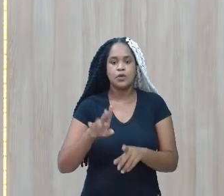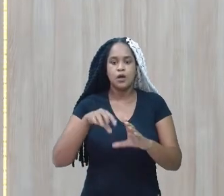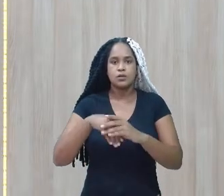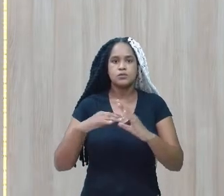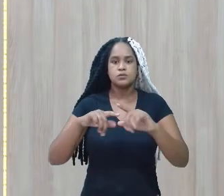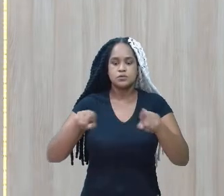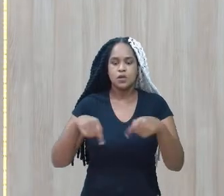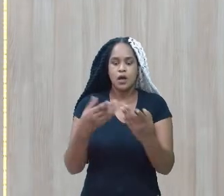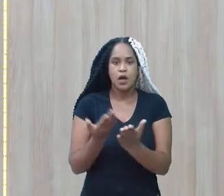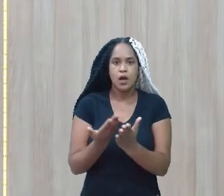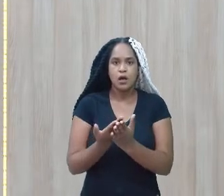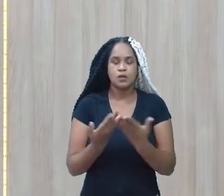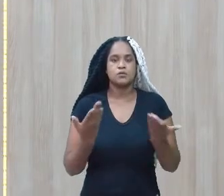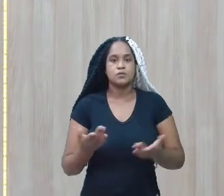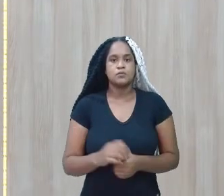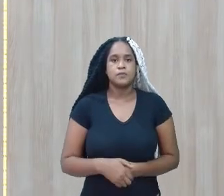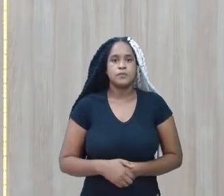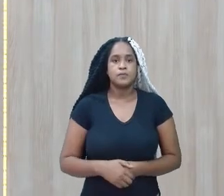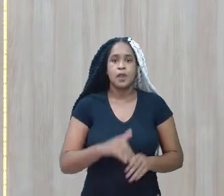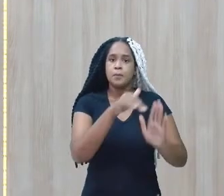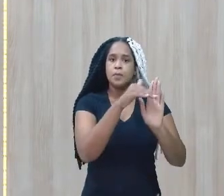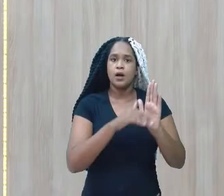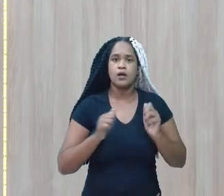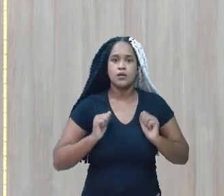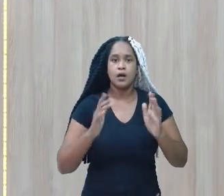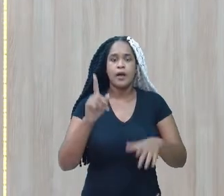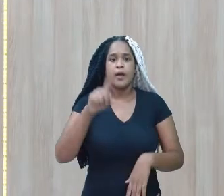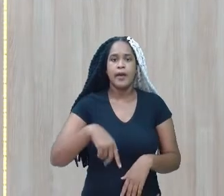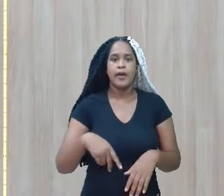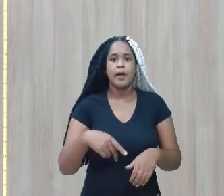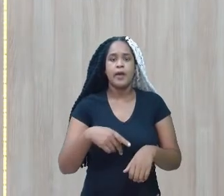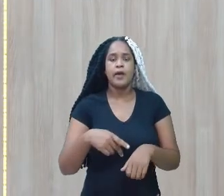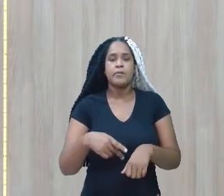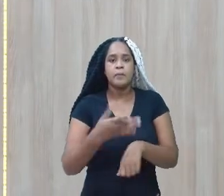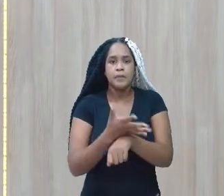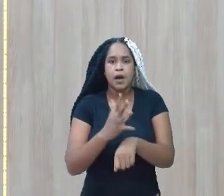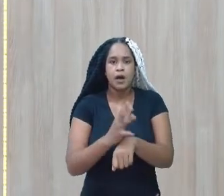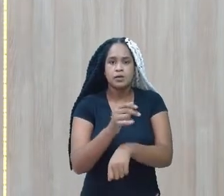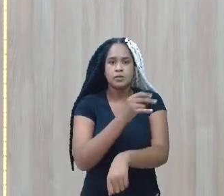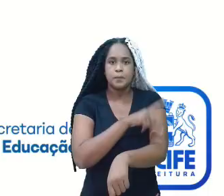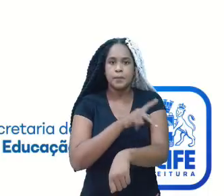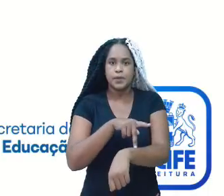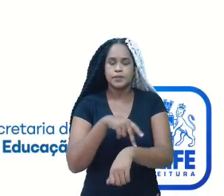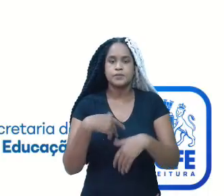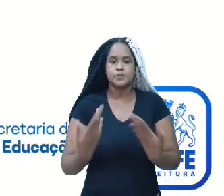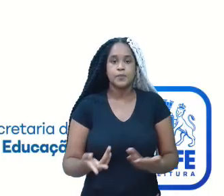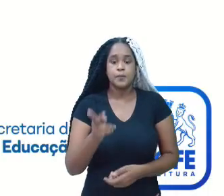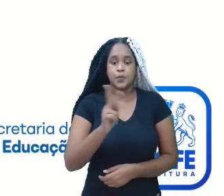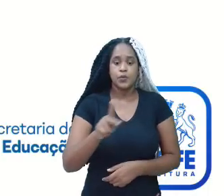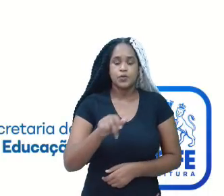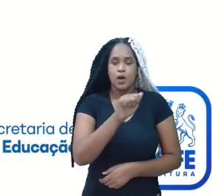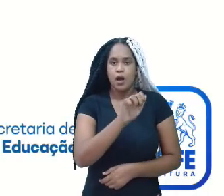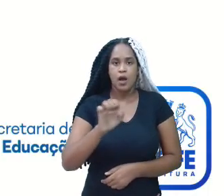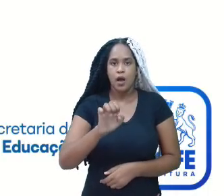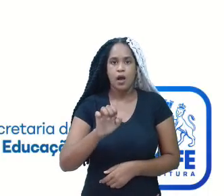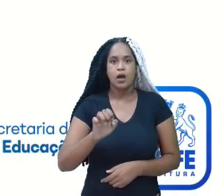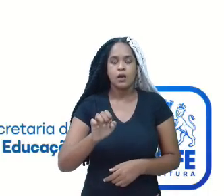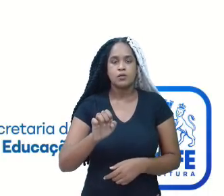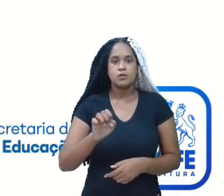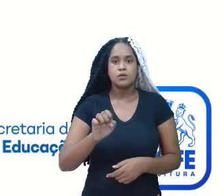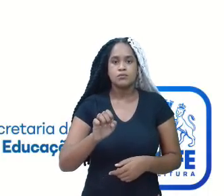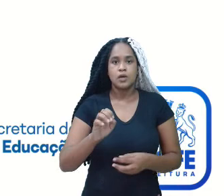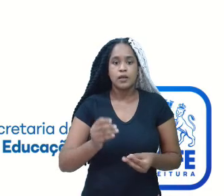plano de ação é exatamente as práticas pedagógicas. O professor do AE vai estar oferecendo